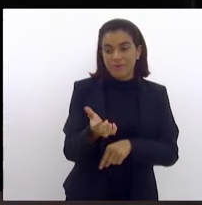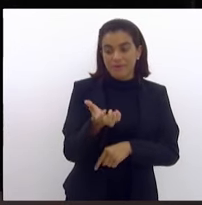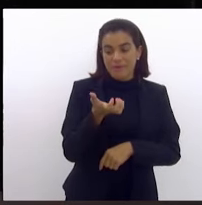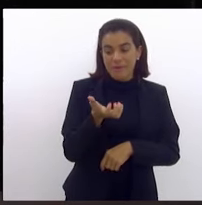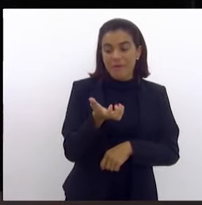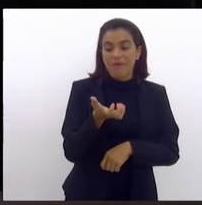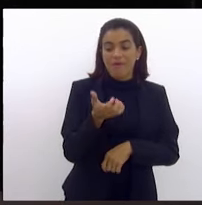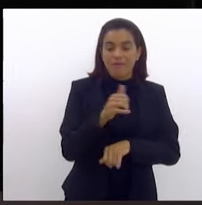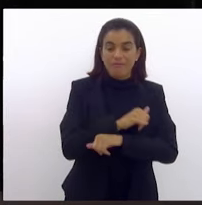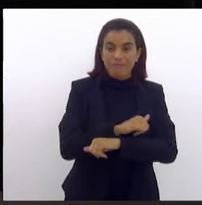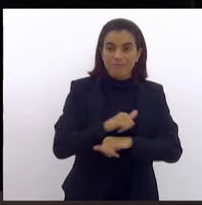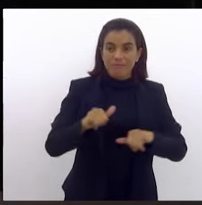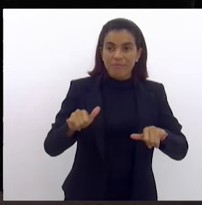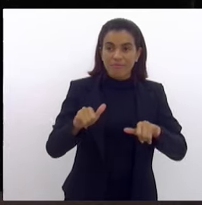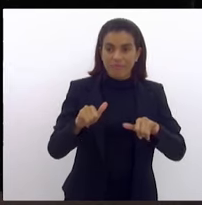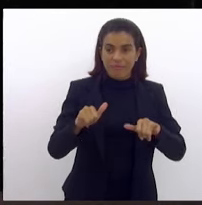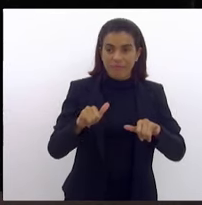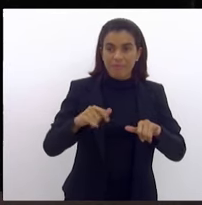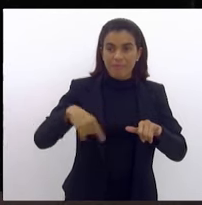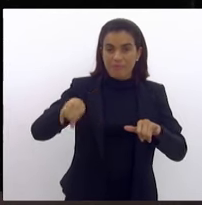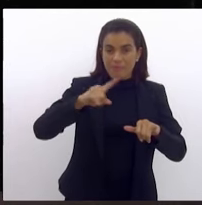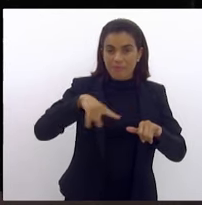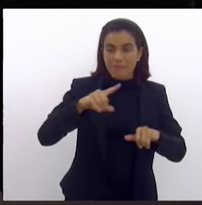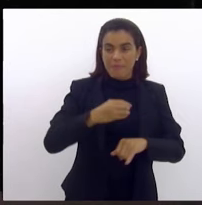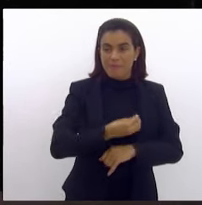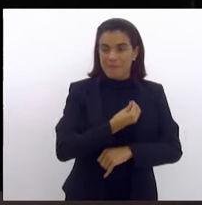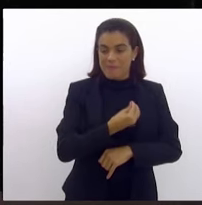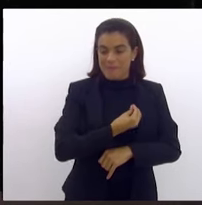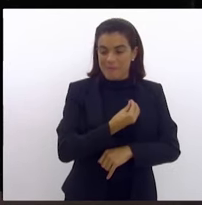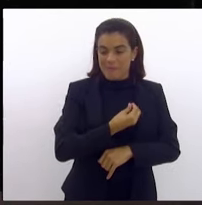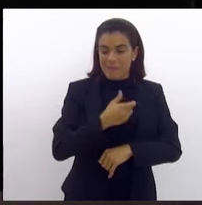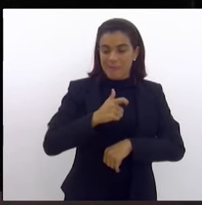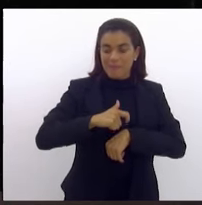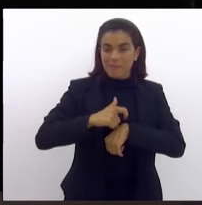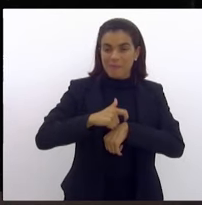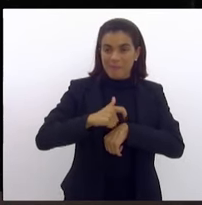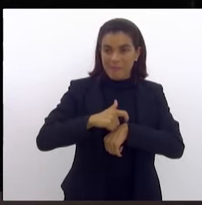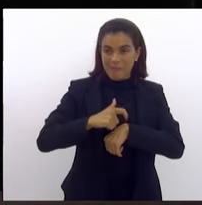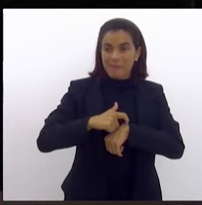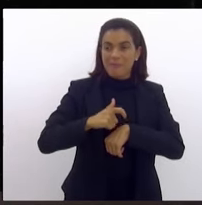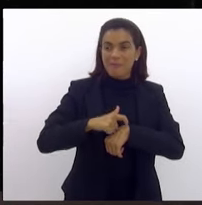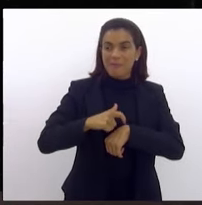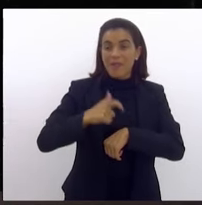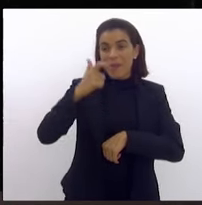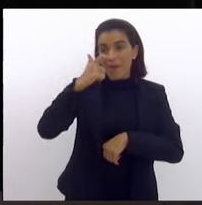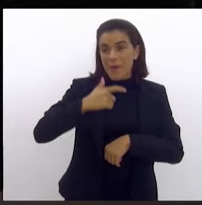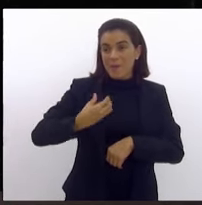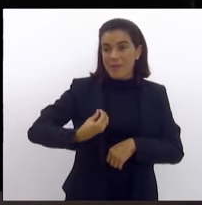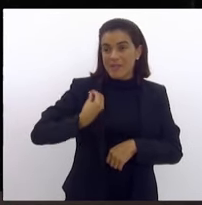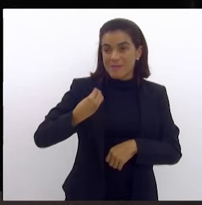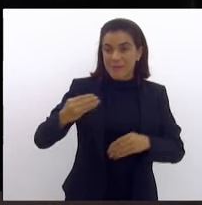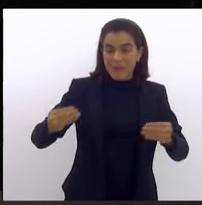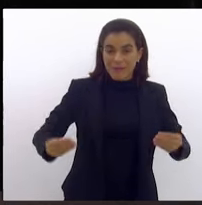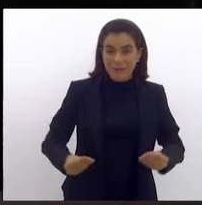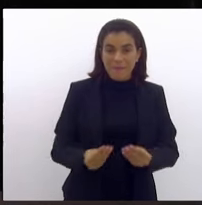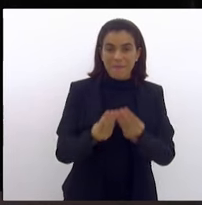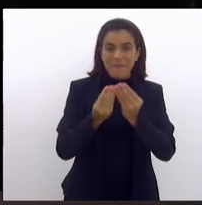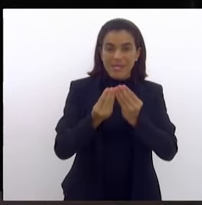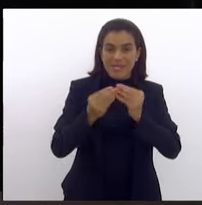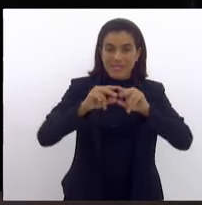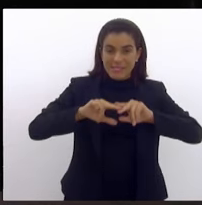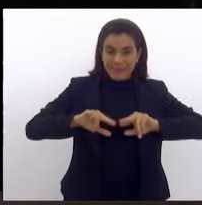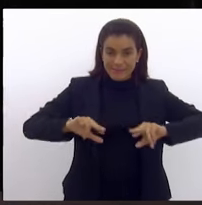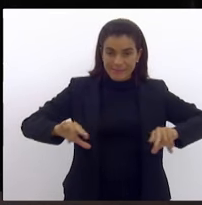registrar aqui para todos vocês que estão participando conosco nesse momento, que hoje participei da Missa Ecumênica de